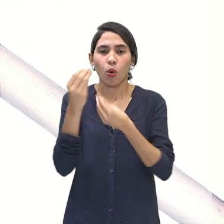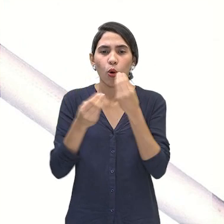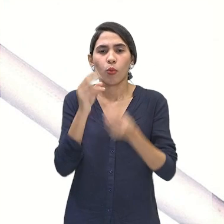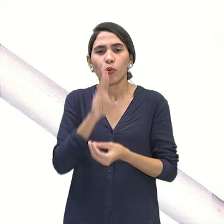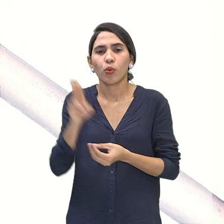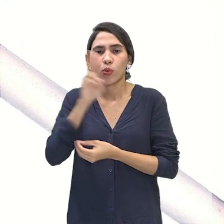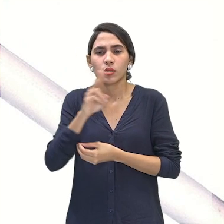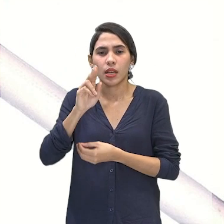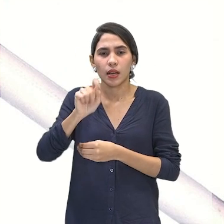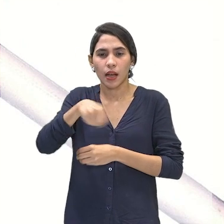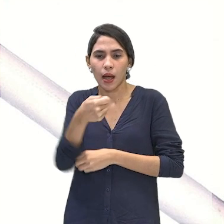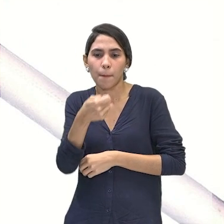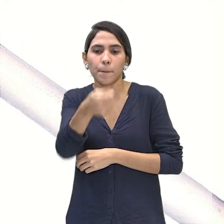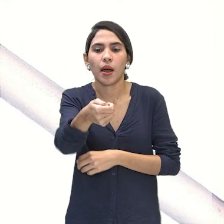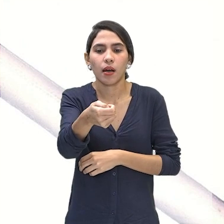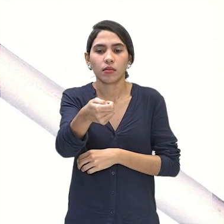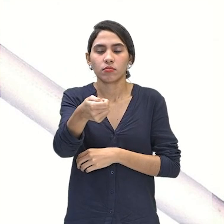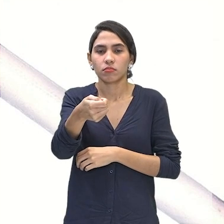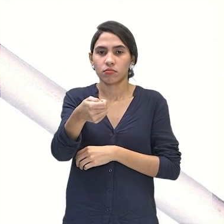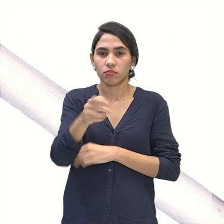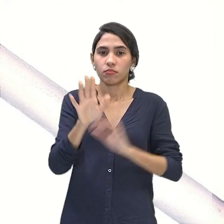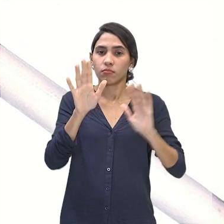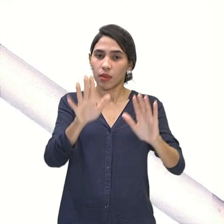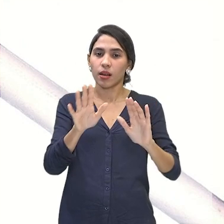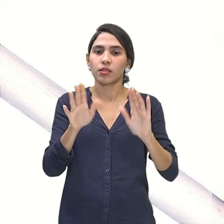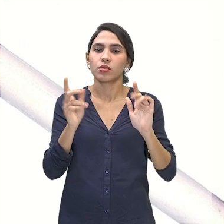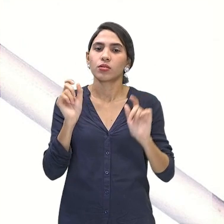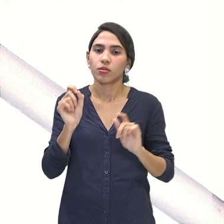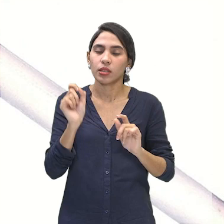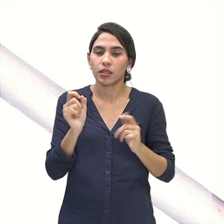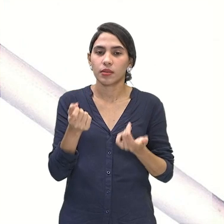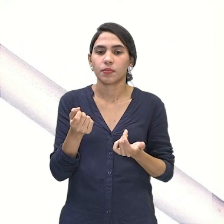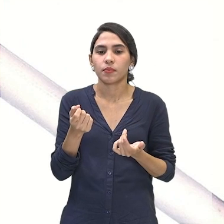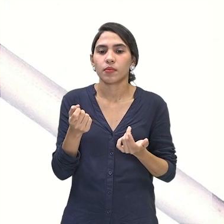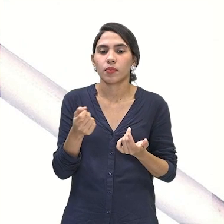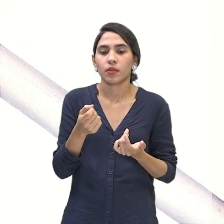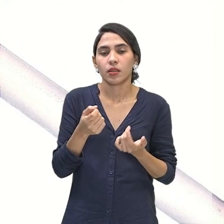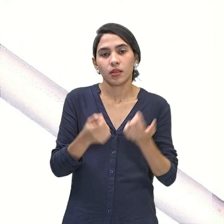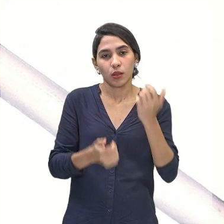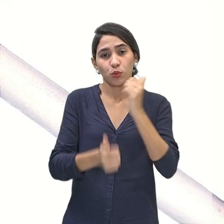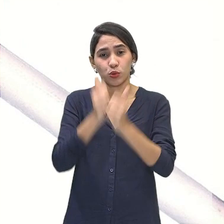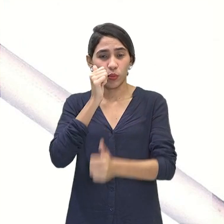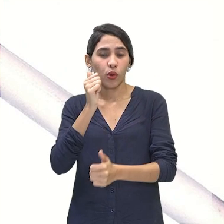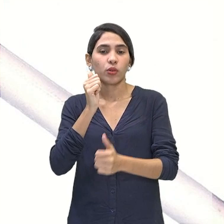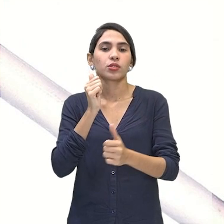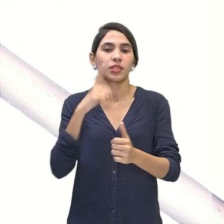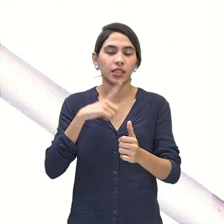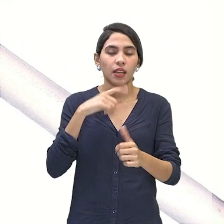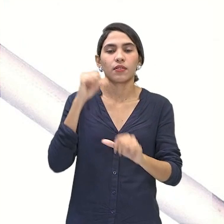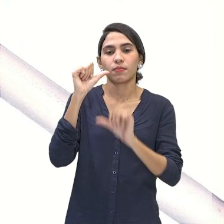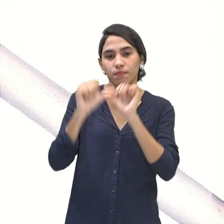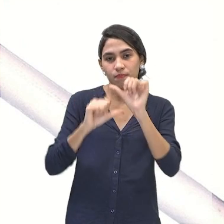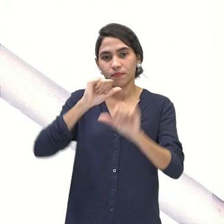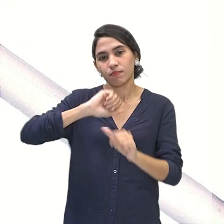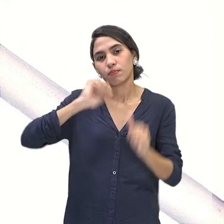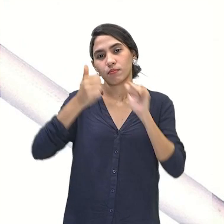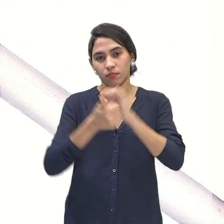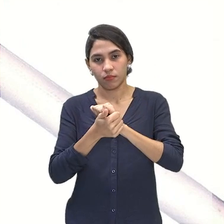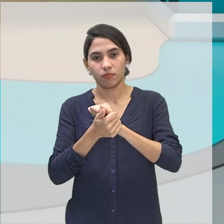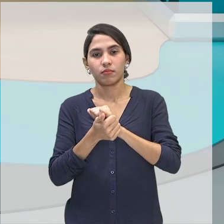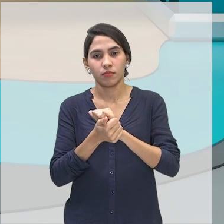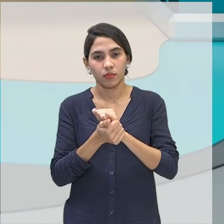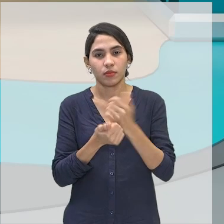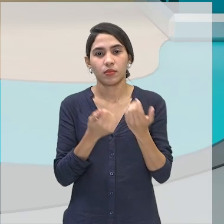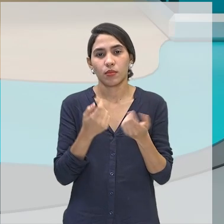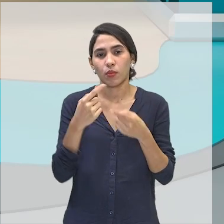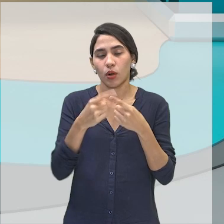tempo dos samurais, só que para ele se tornar um esporte, sofreu aí as adaptações, né, até porque a gente